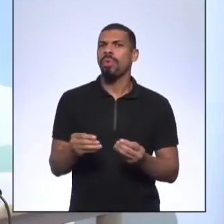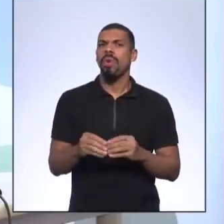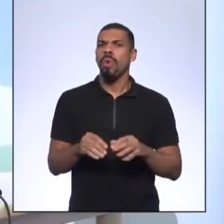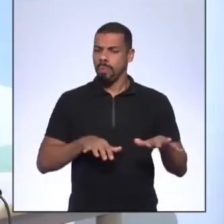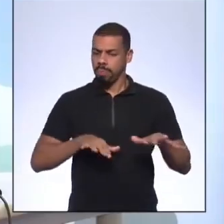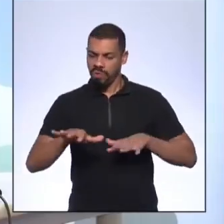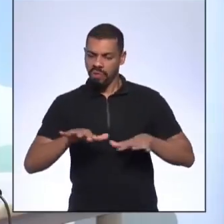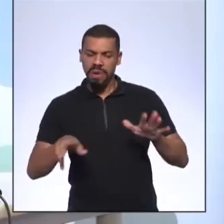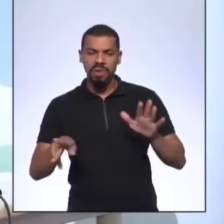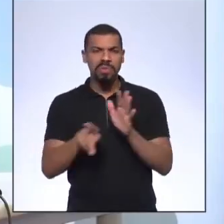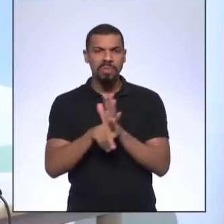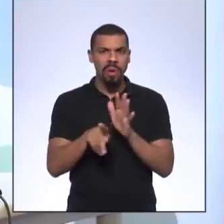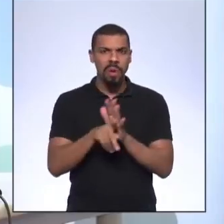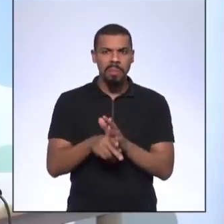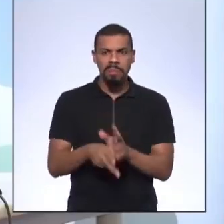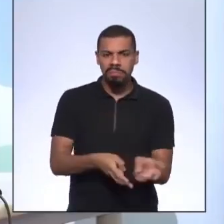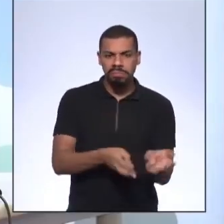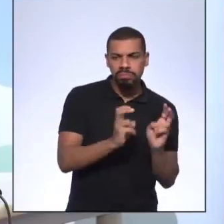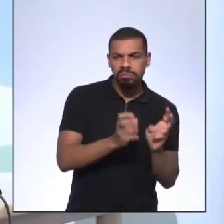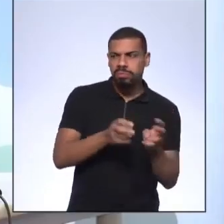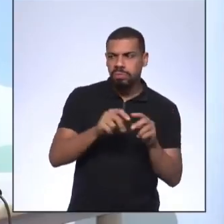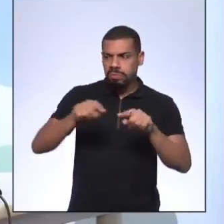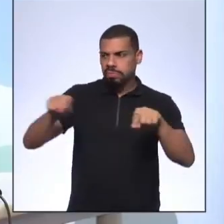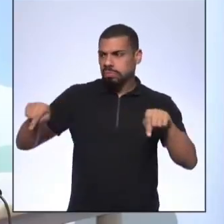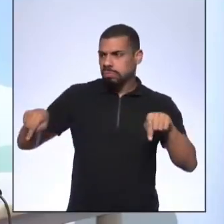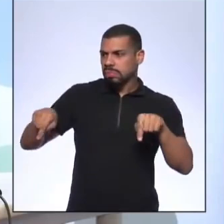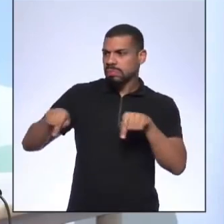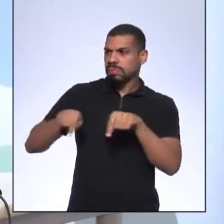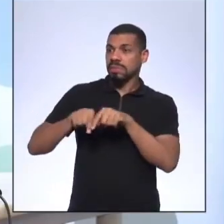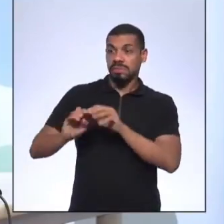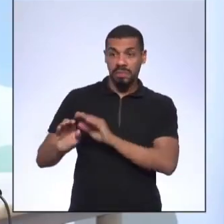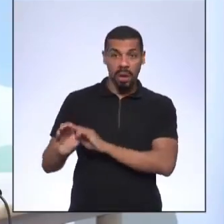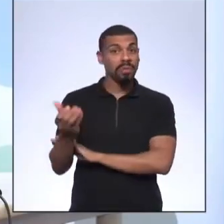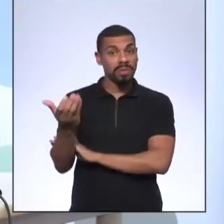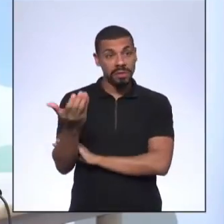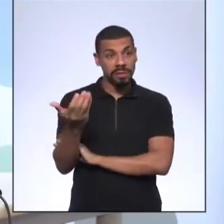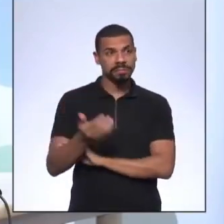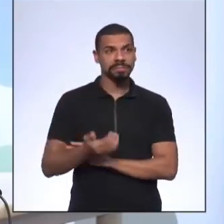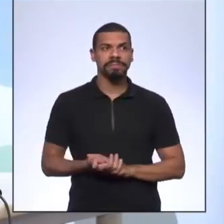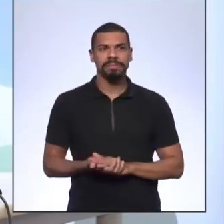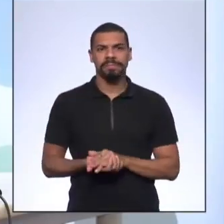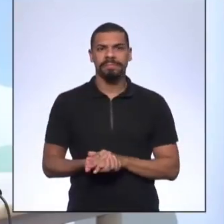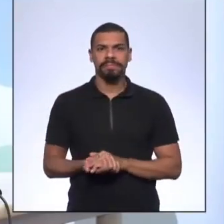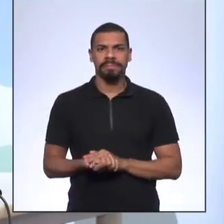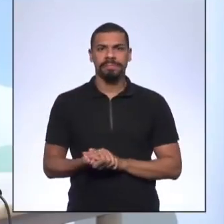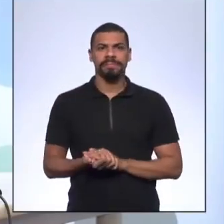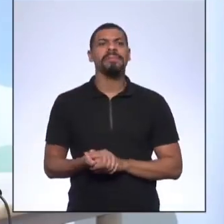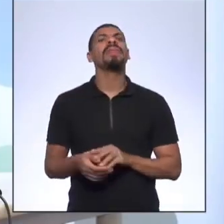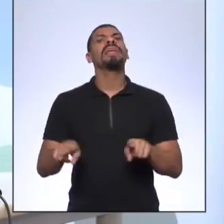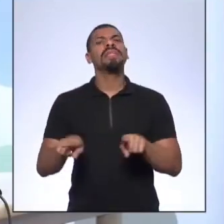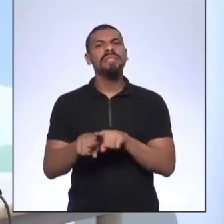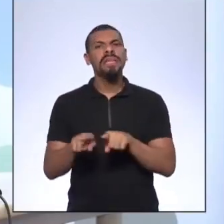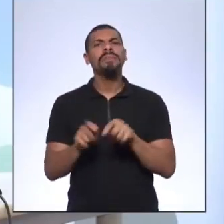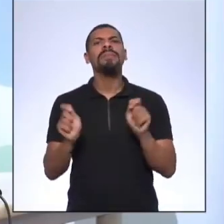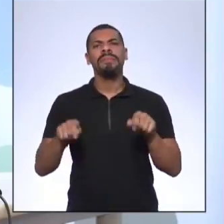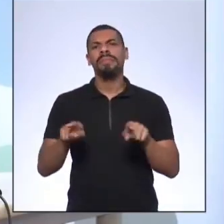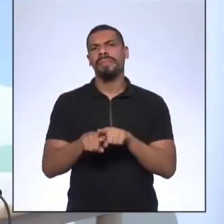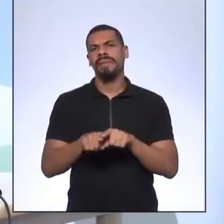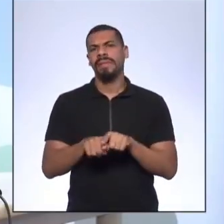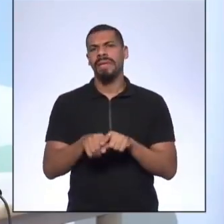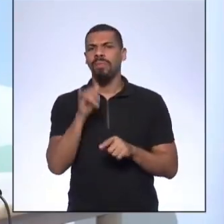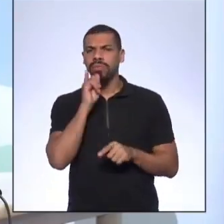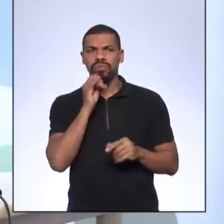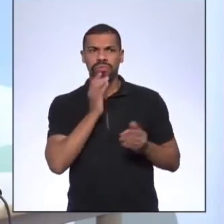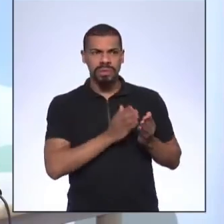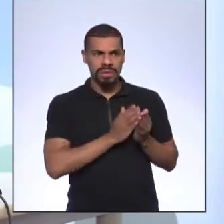ali até de descoberta territorial começou a acontecer, né? Fora a questão das próprias ciências náuticas,